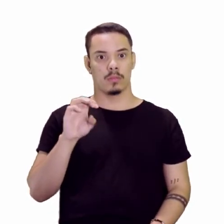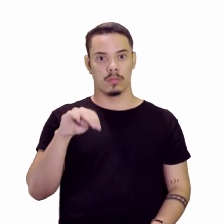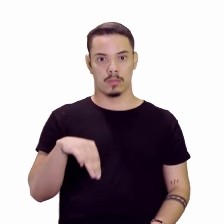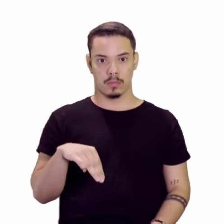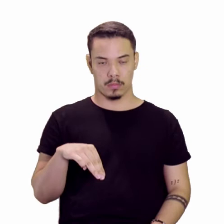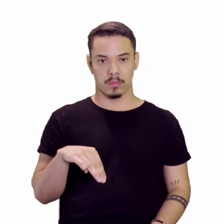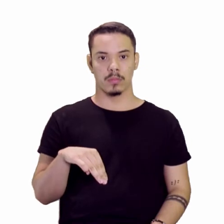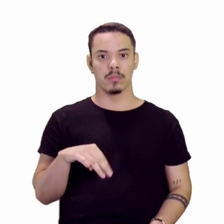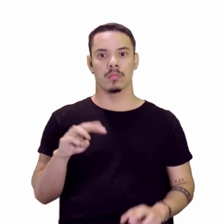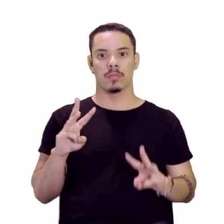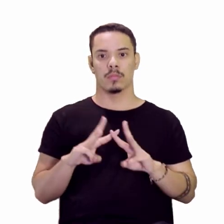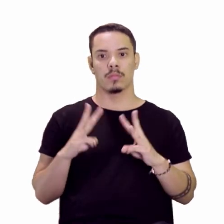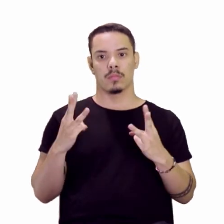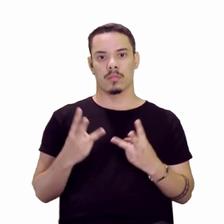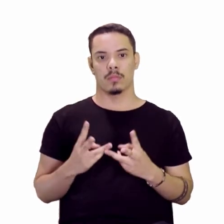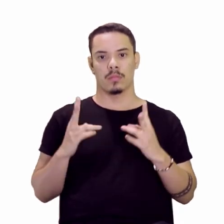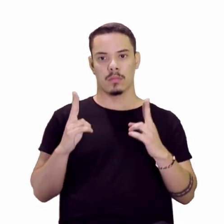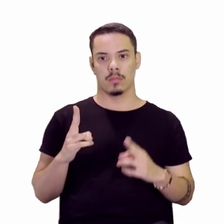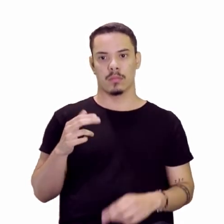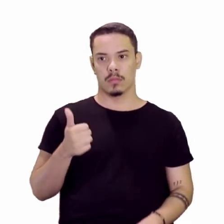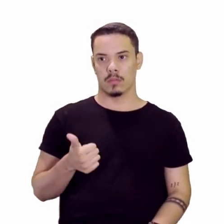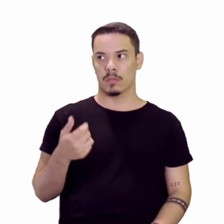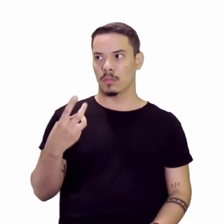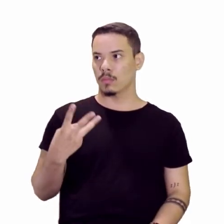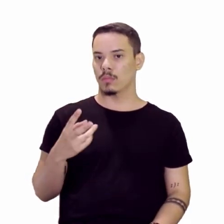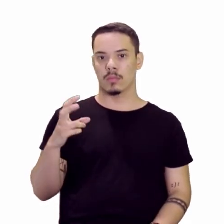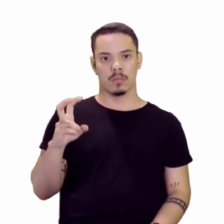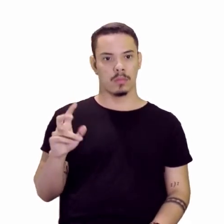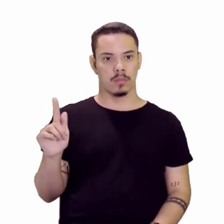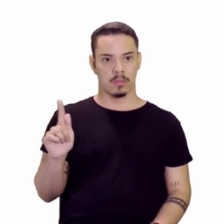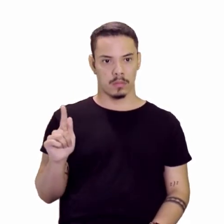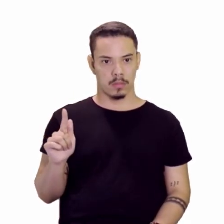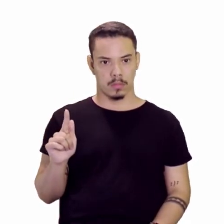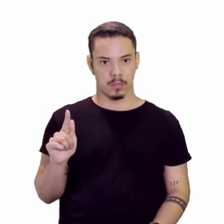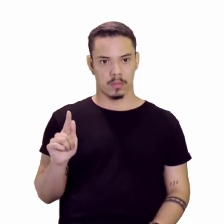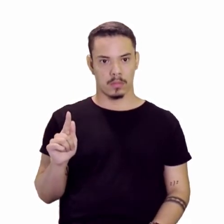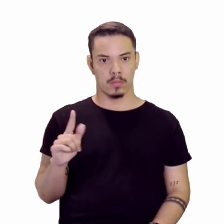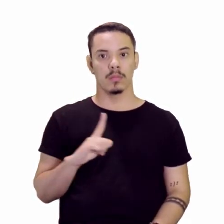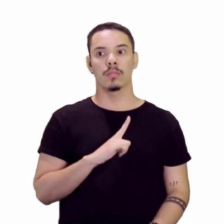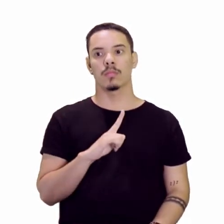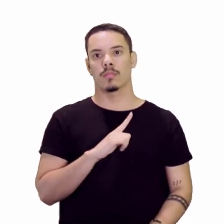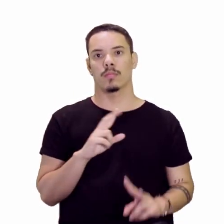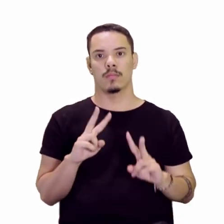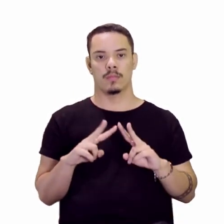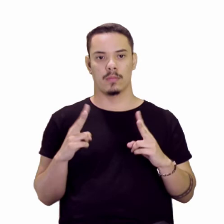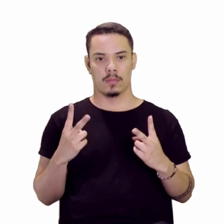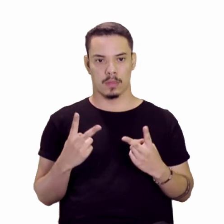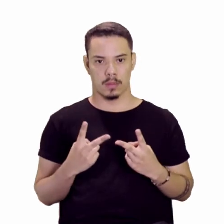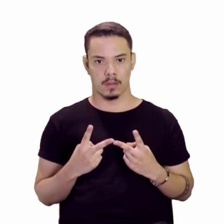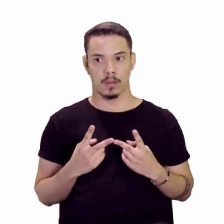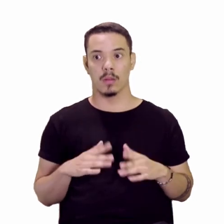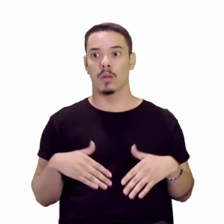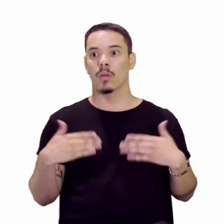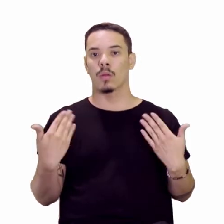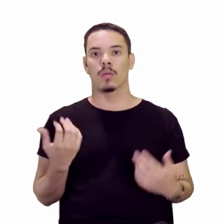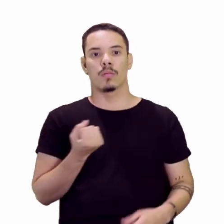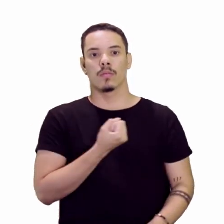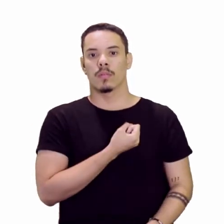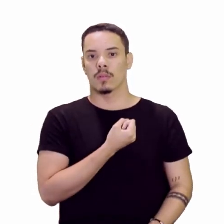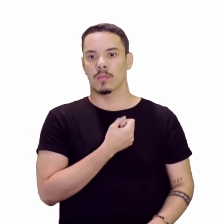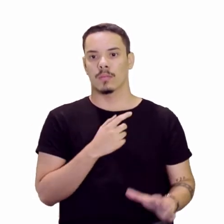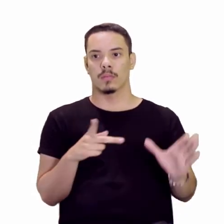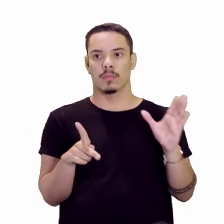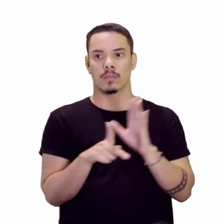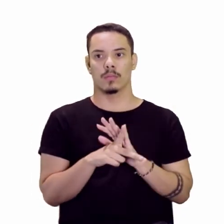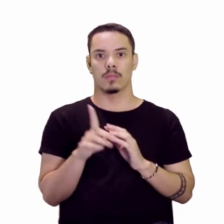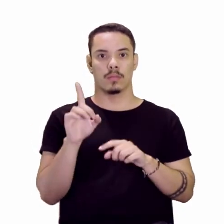Opa, e uma massa igual a 135 gramas. então tá aqui o Né? volume. Qual o valor de sua